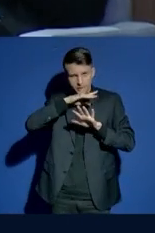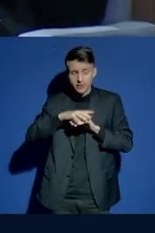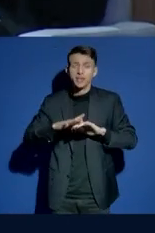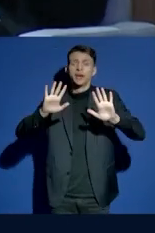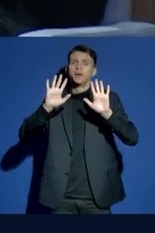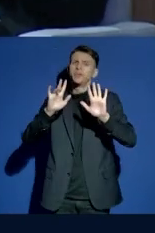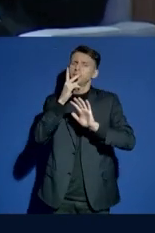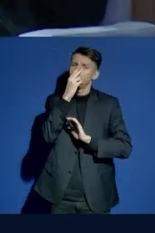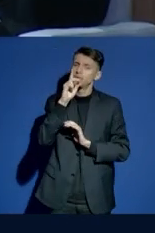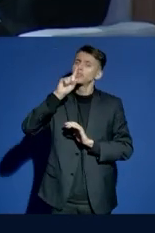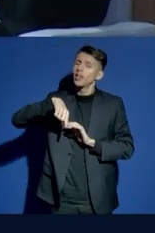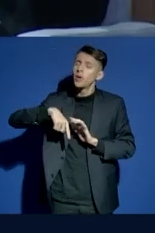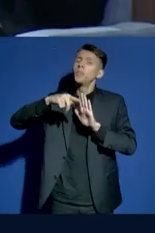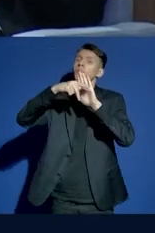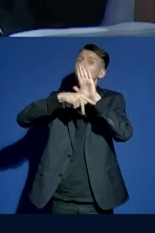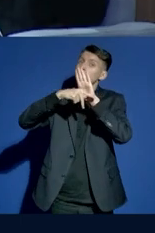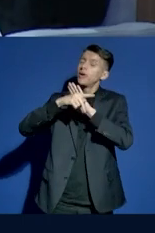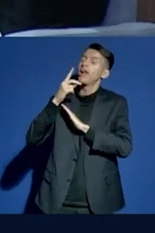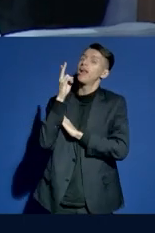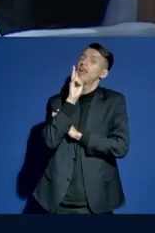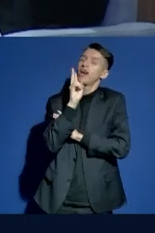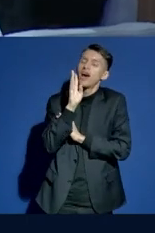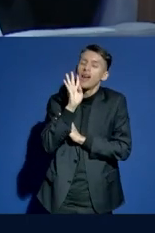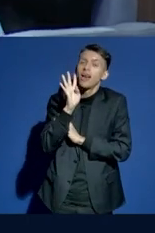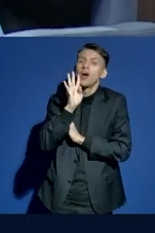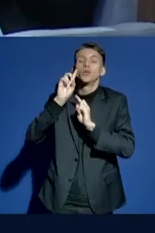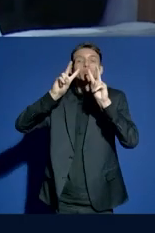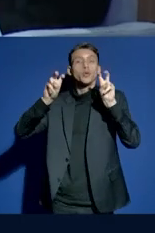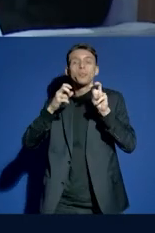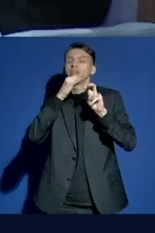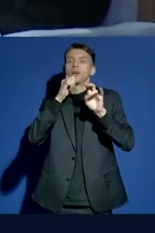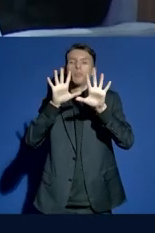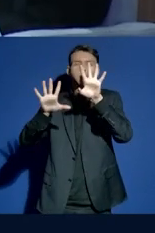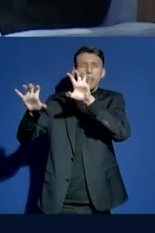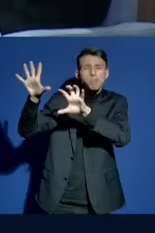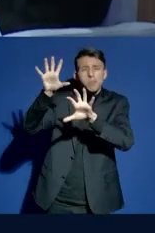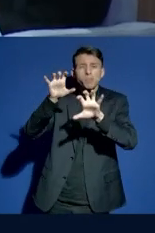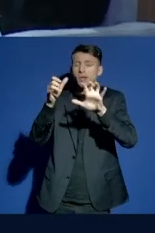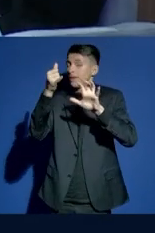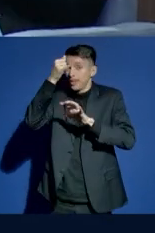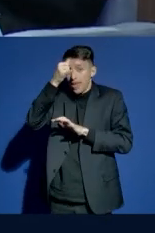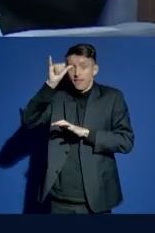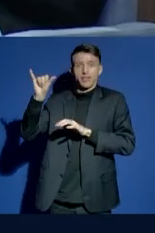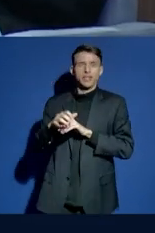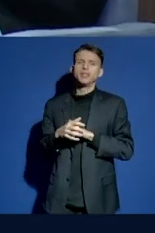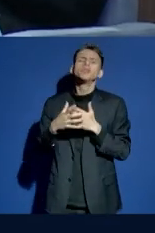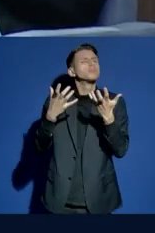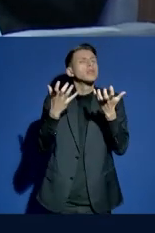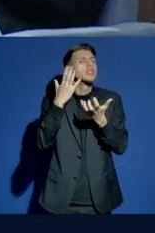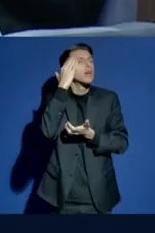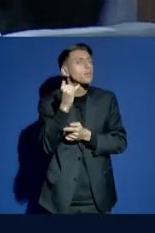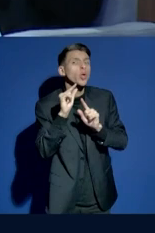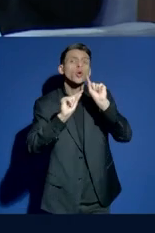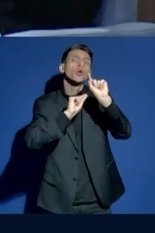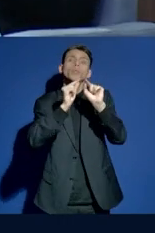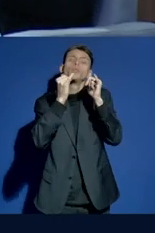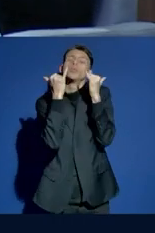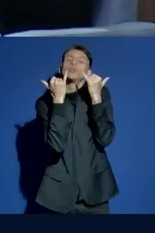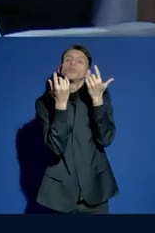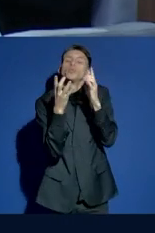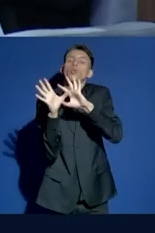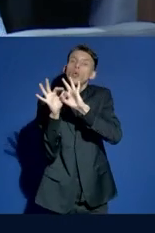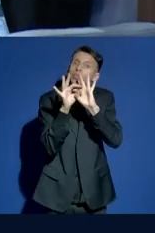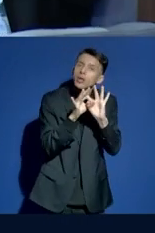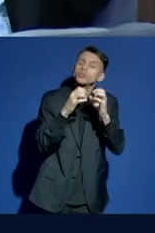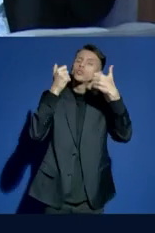a energias na Amazônia é um programa Super Interessante de descarbonização com vários vetores energéticos eu queria que o senhor falasse um pouquinho e no